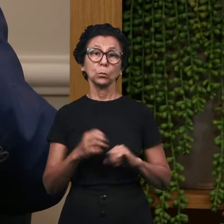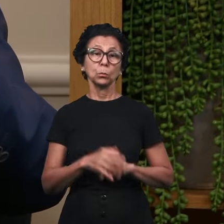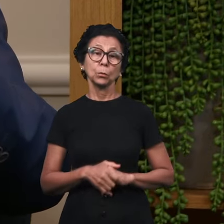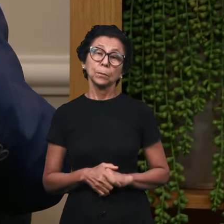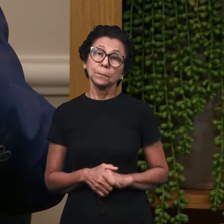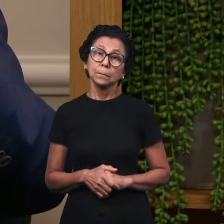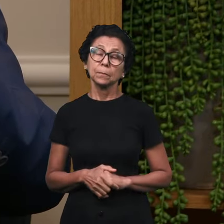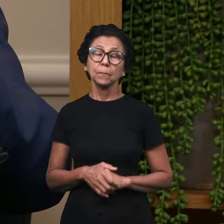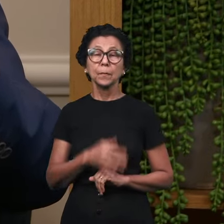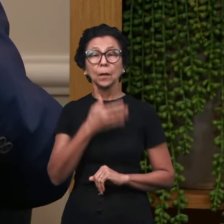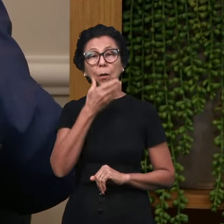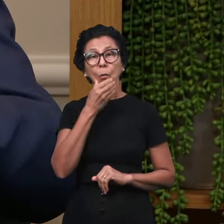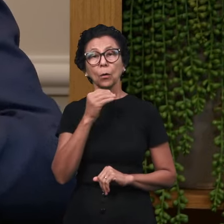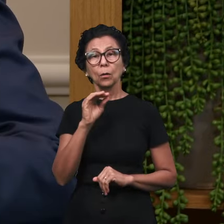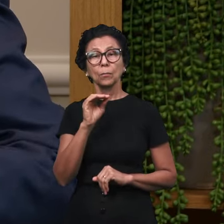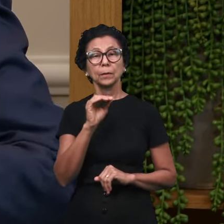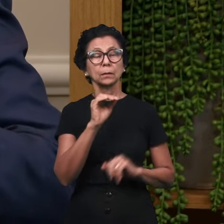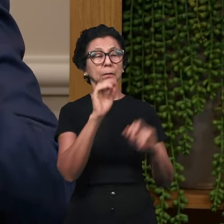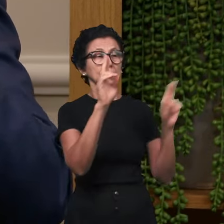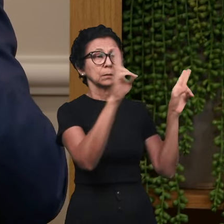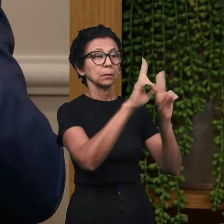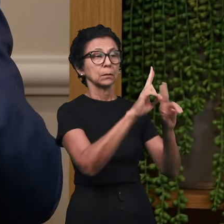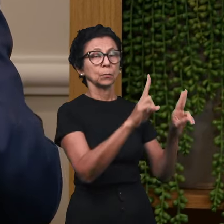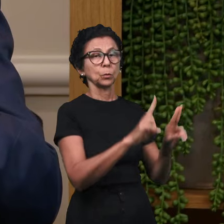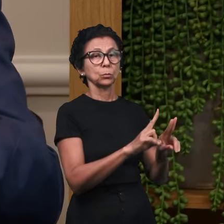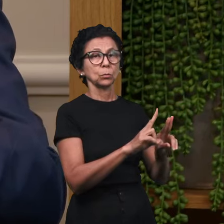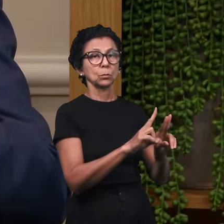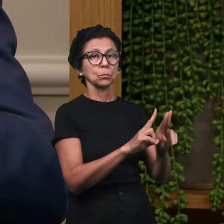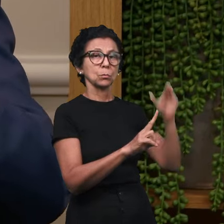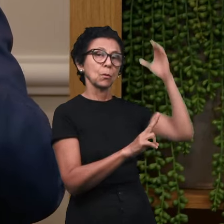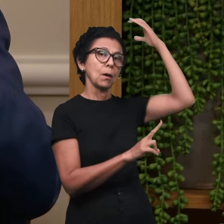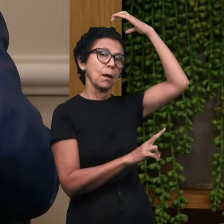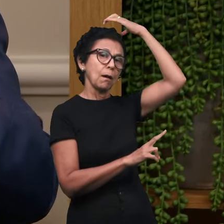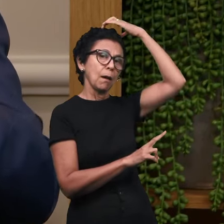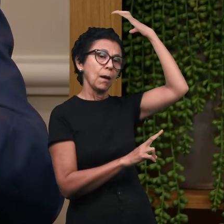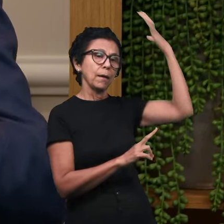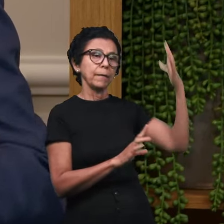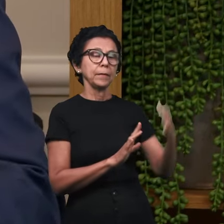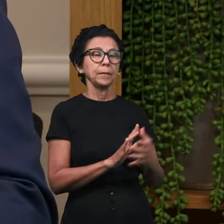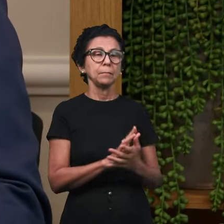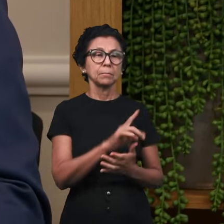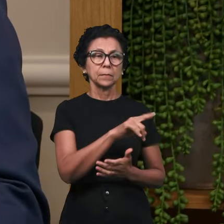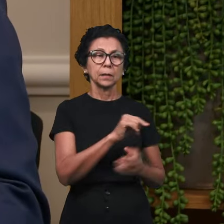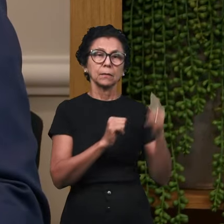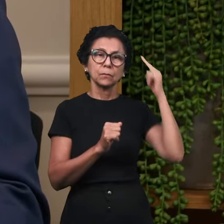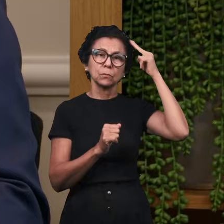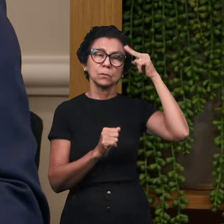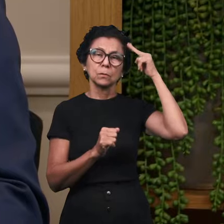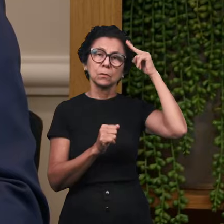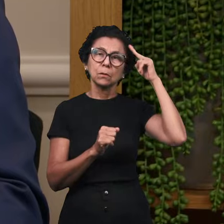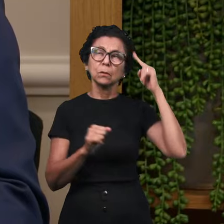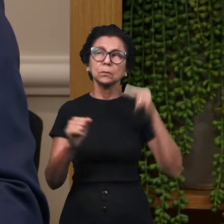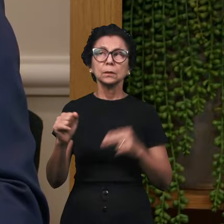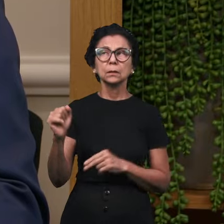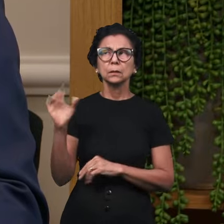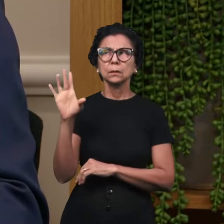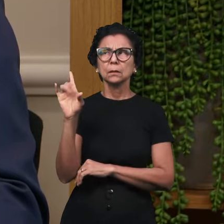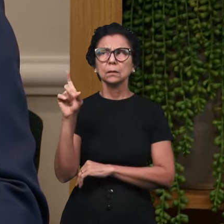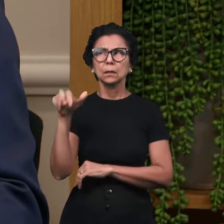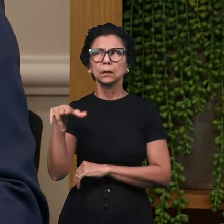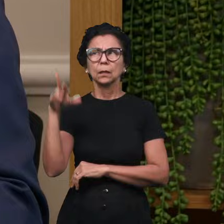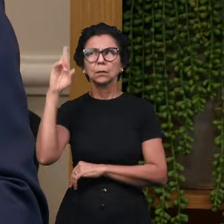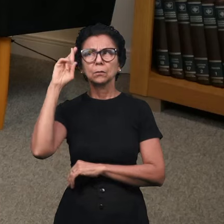a Nabucodonosor, mas Daniel trouxe toda a revelação acerca desse mistério,